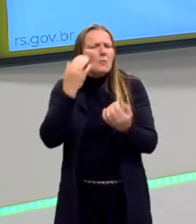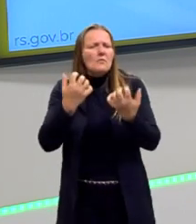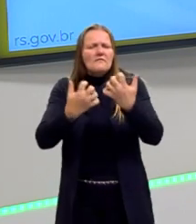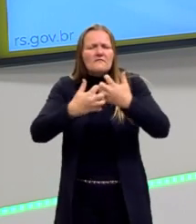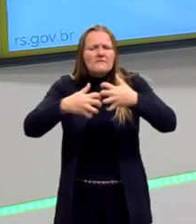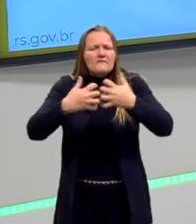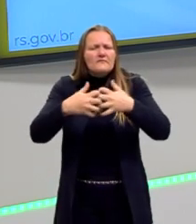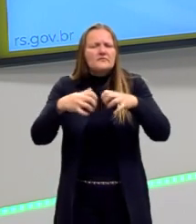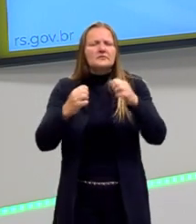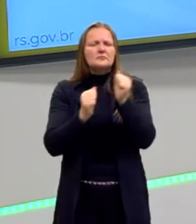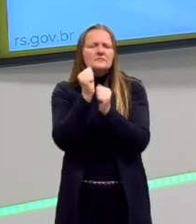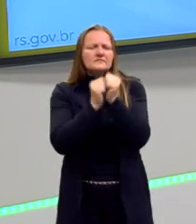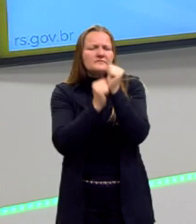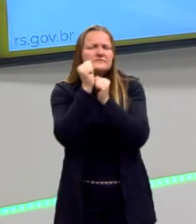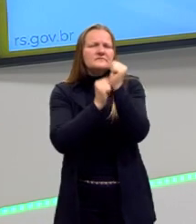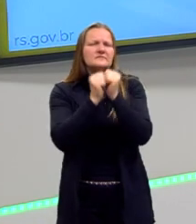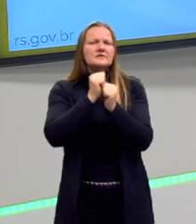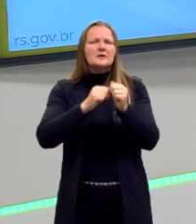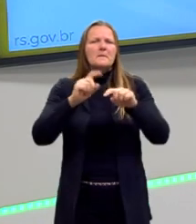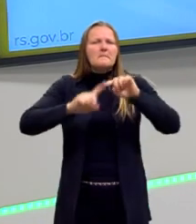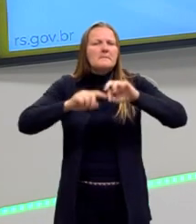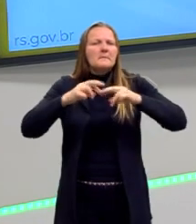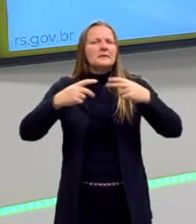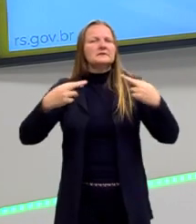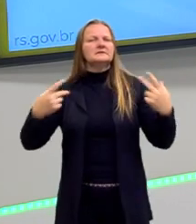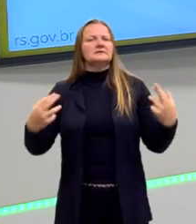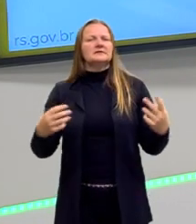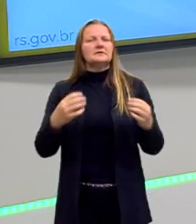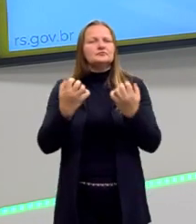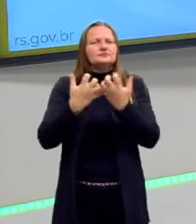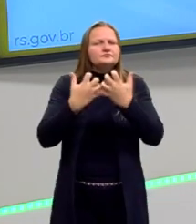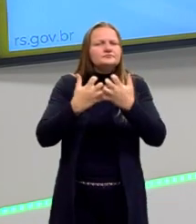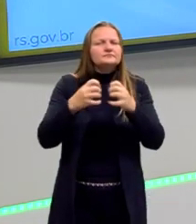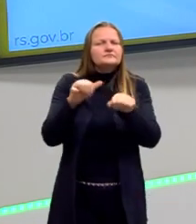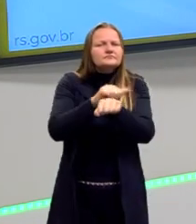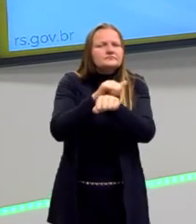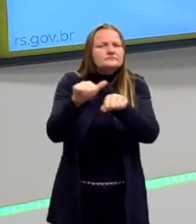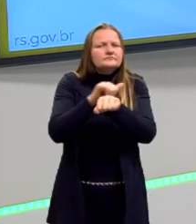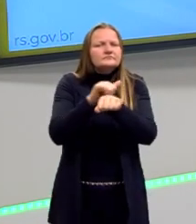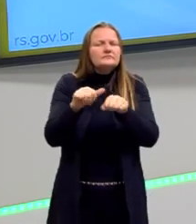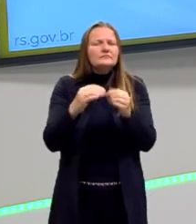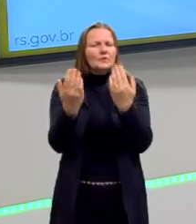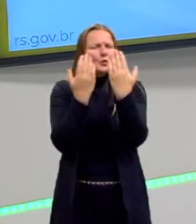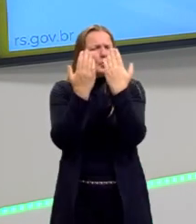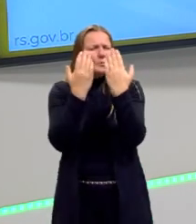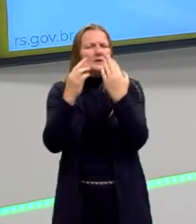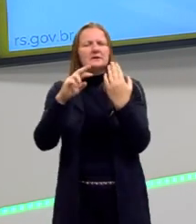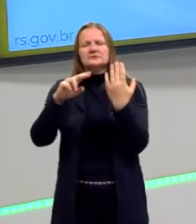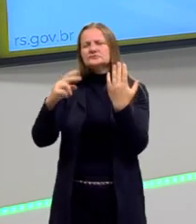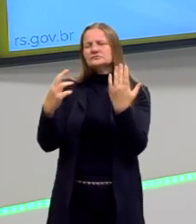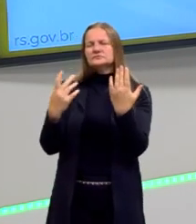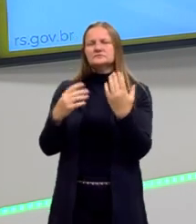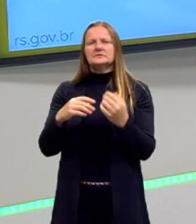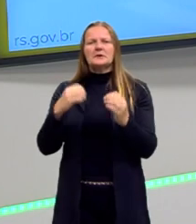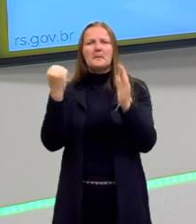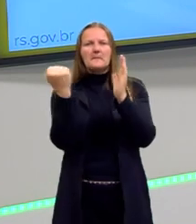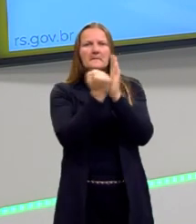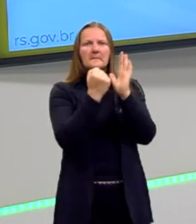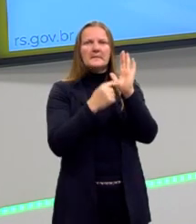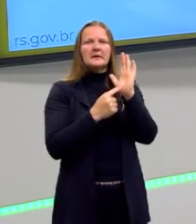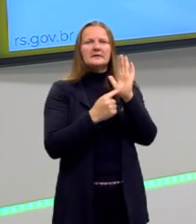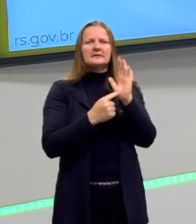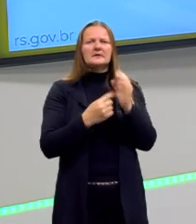fabricado Que material é fabricado conferir a sonoridade do instrumento comparar com outros instrumentos com outras marcas